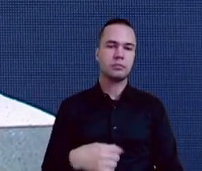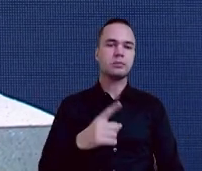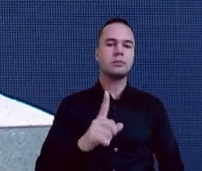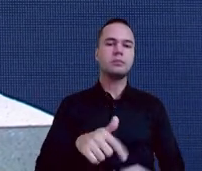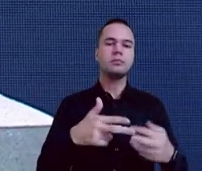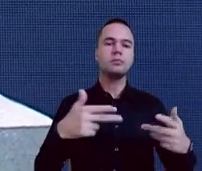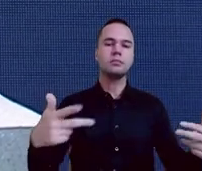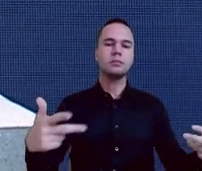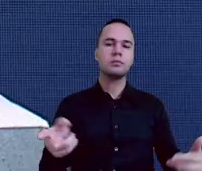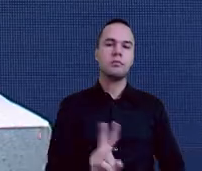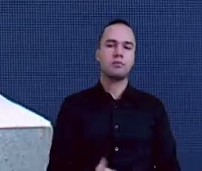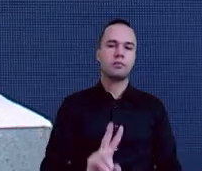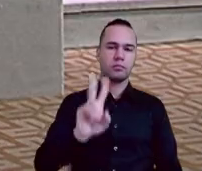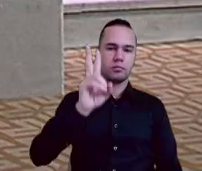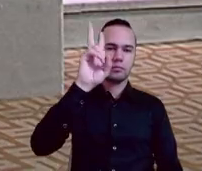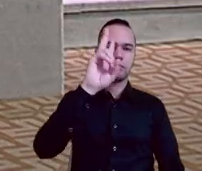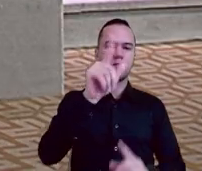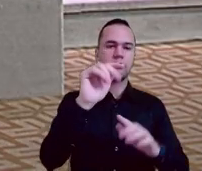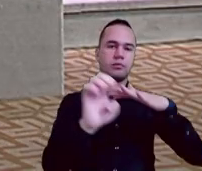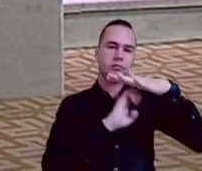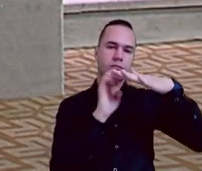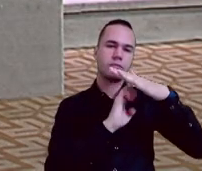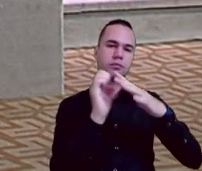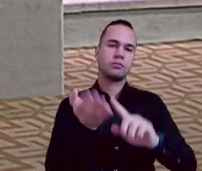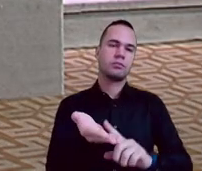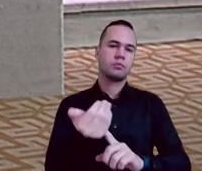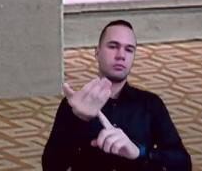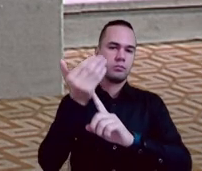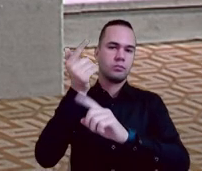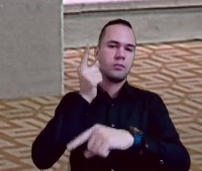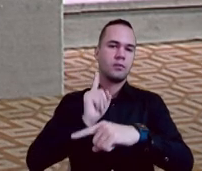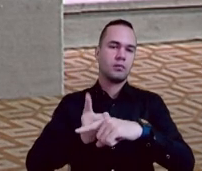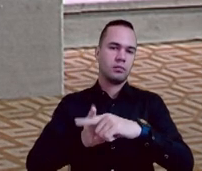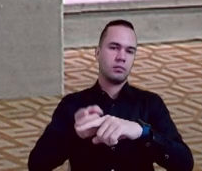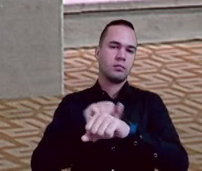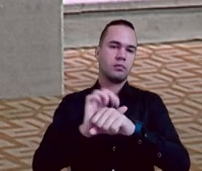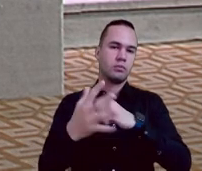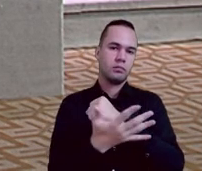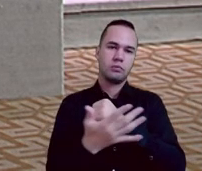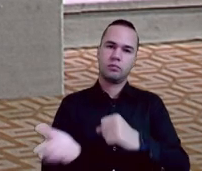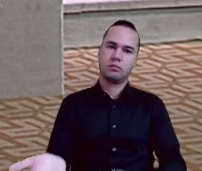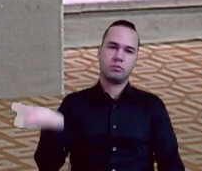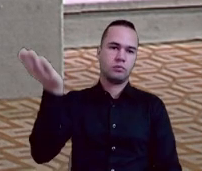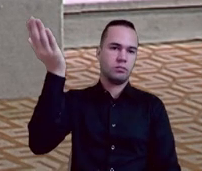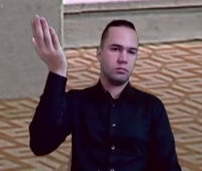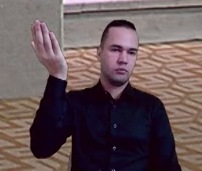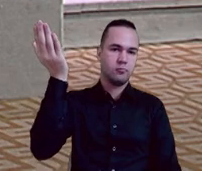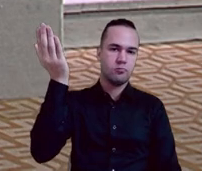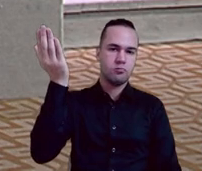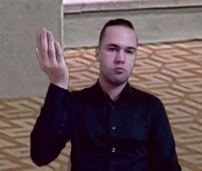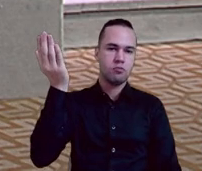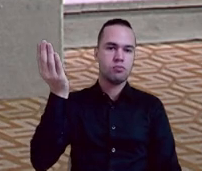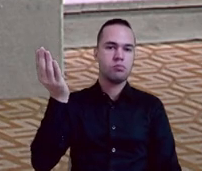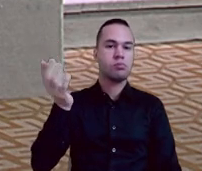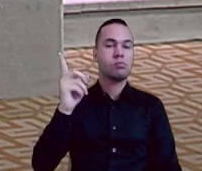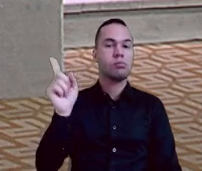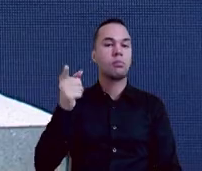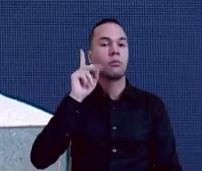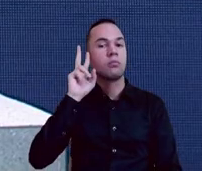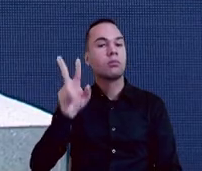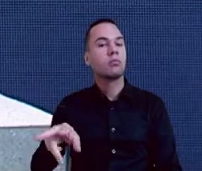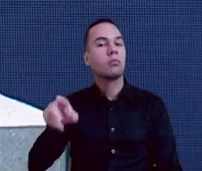valores de empresas de tecnologia dada até por causa da covid subiram muito então quem tiver um pouco de uma